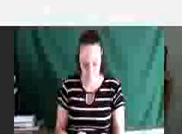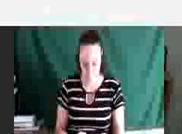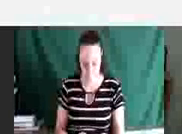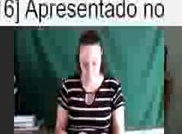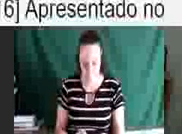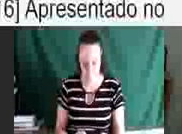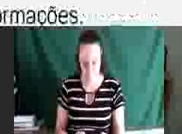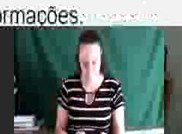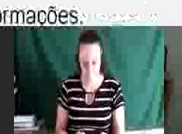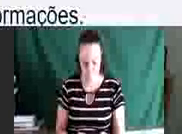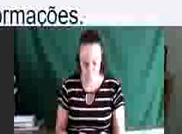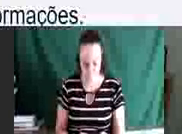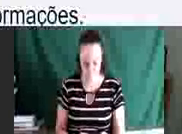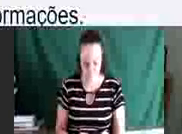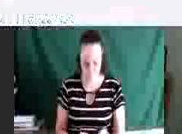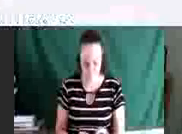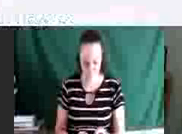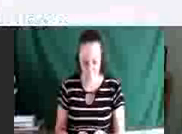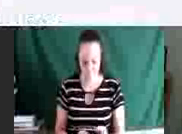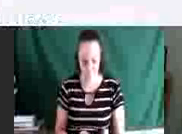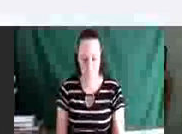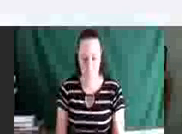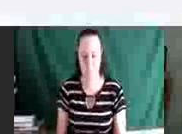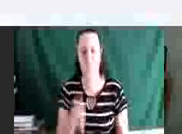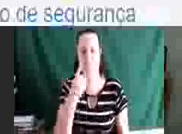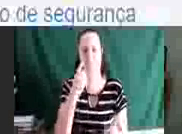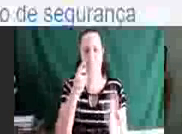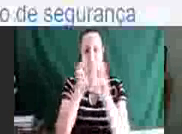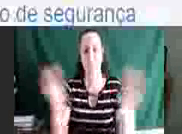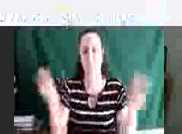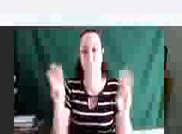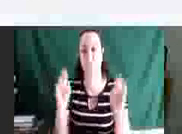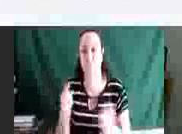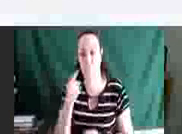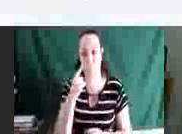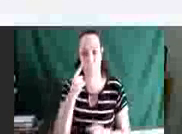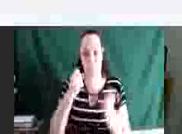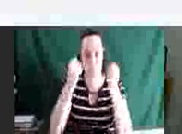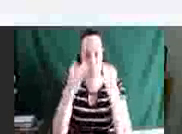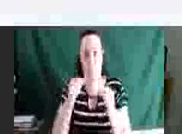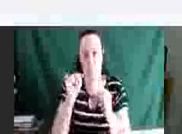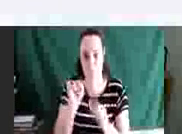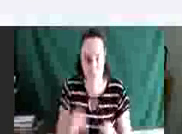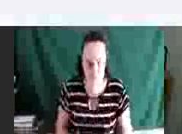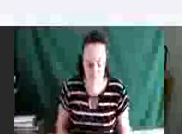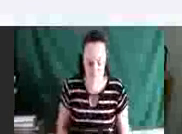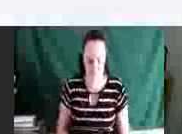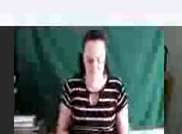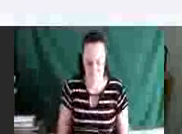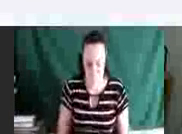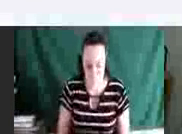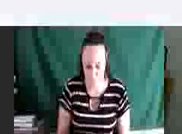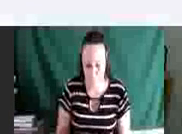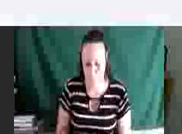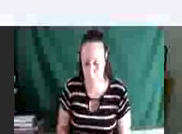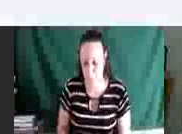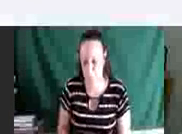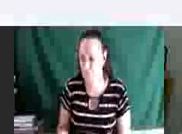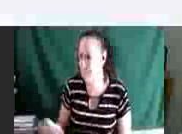inglês, francês, alemão, japonês, coreano, russo e espanhol. Né? Então, aqui ele está mostrando qual foi o período de